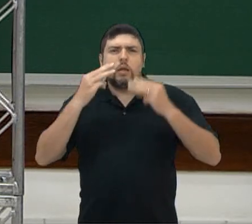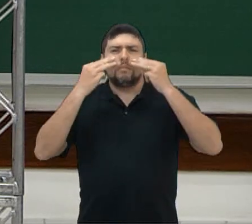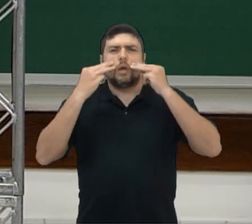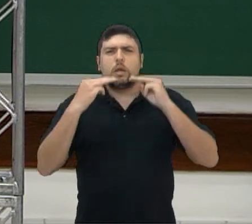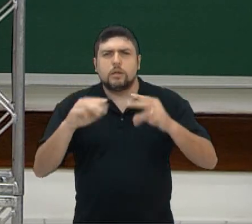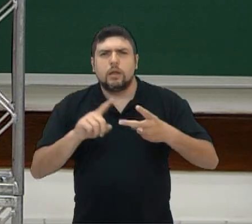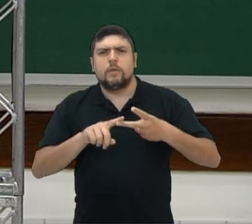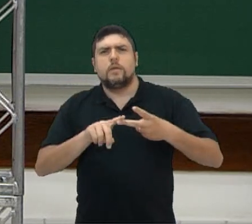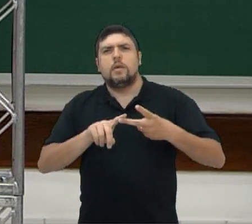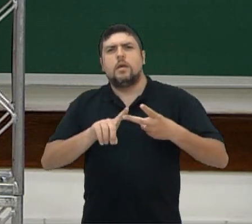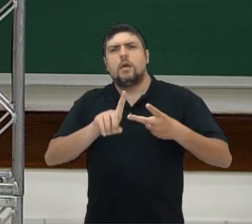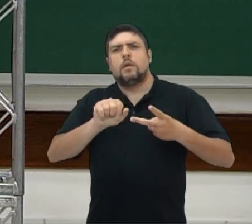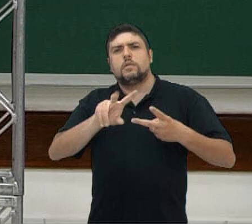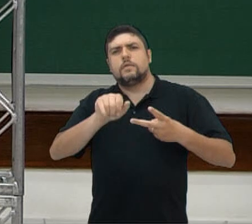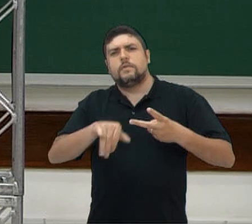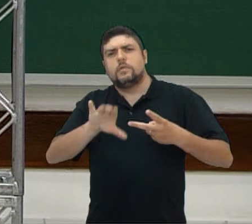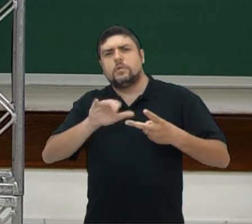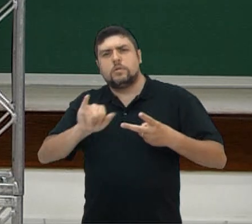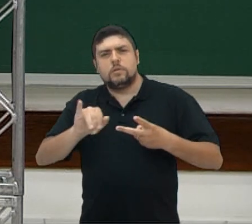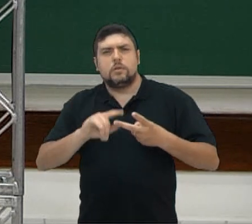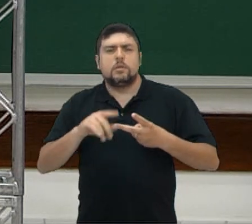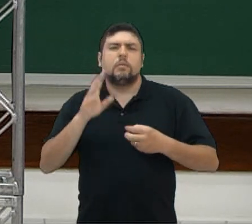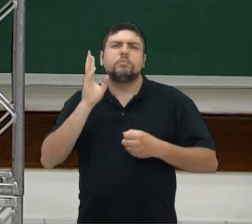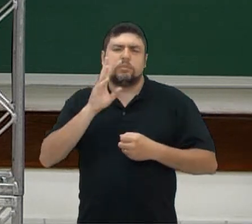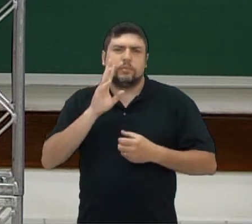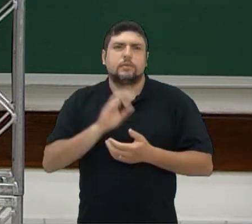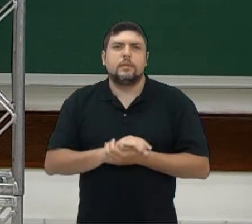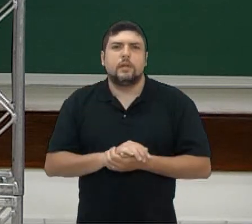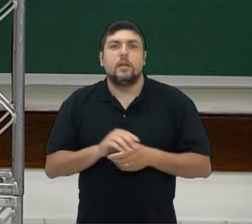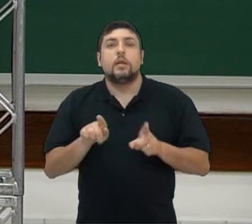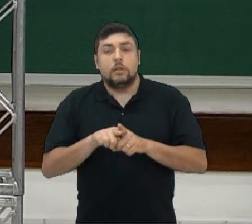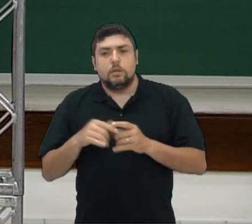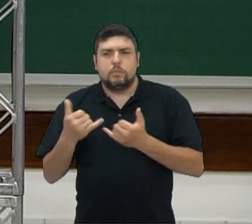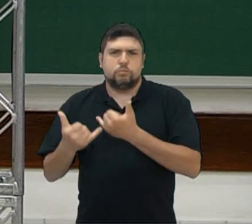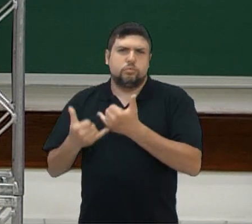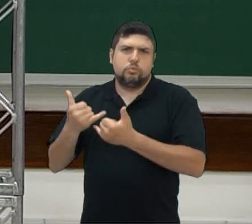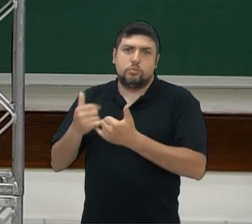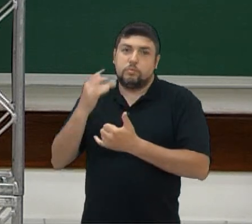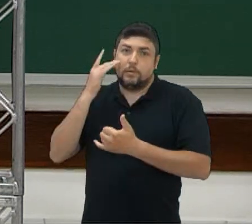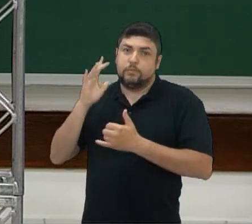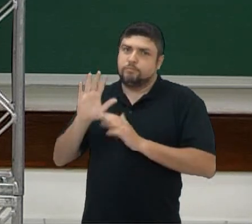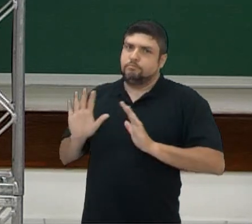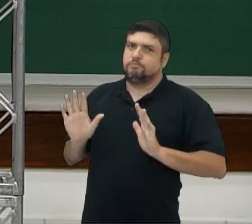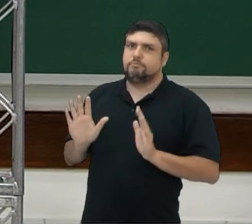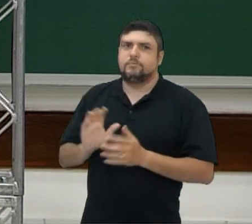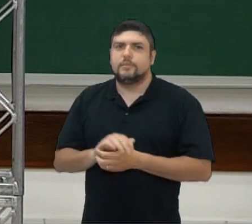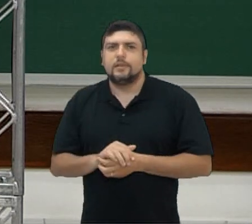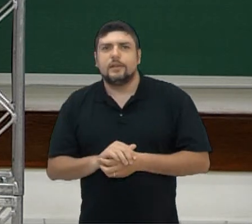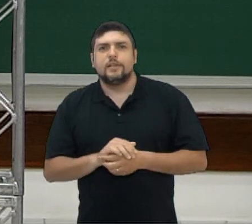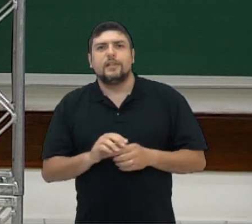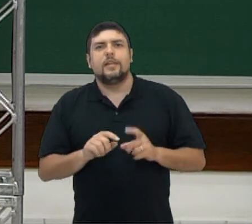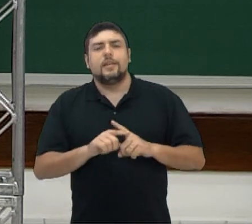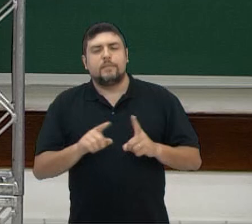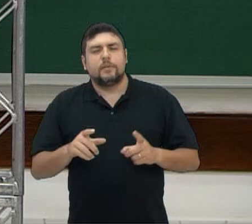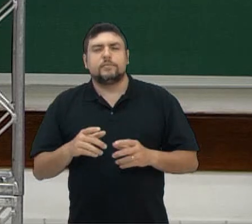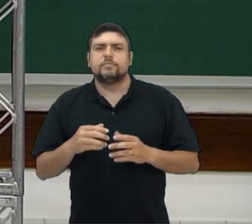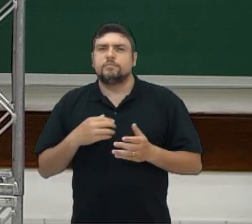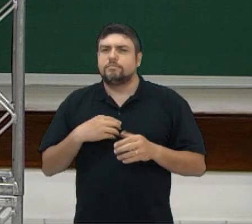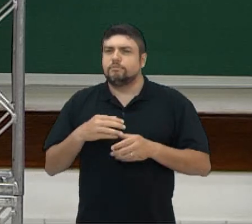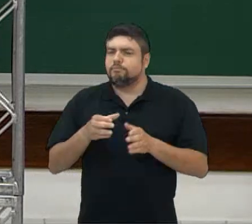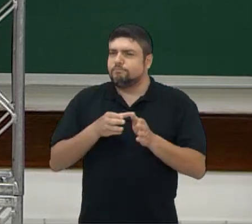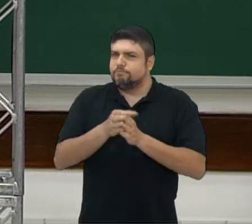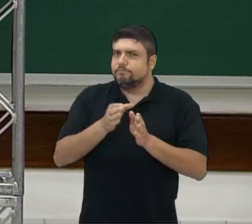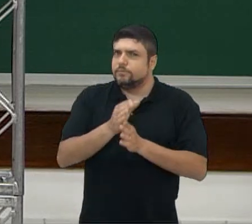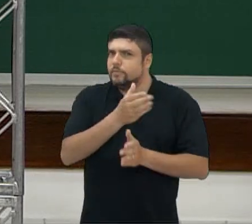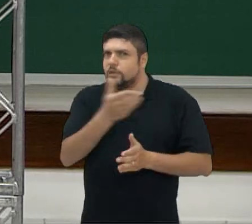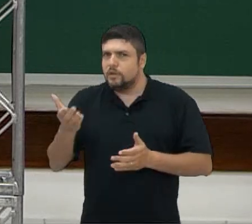Vinci, e é muito bacana para entender esse período. E o jogo também, mas eu não tenho certeza. Mas é isso, recomendo, se vocês gostam de